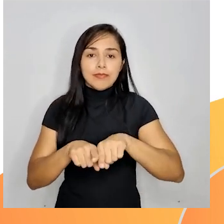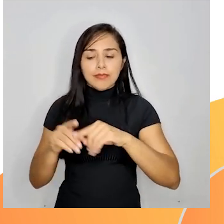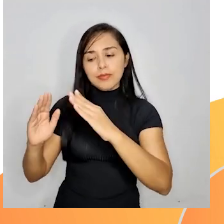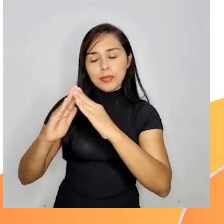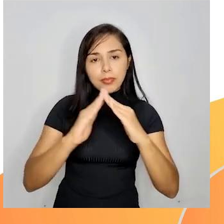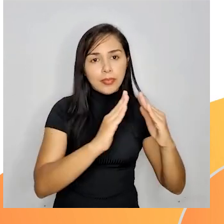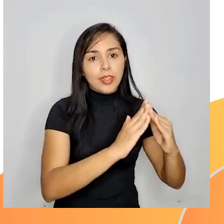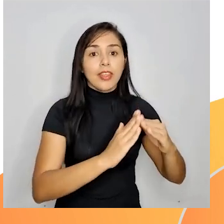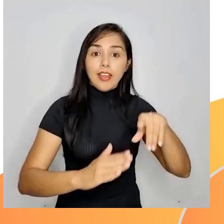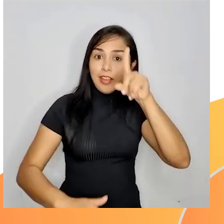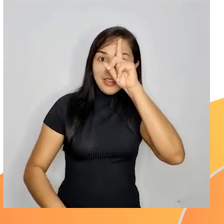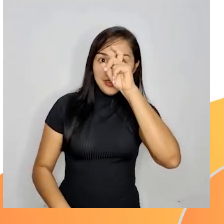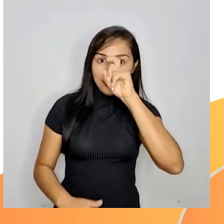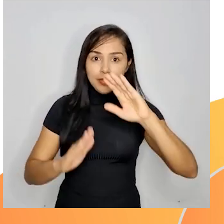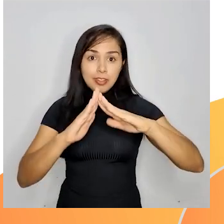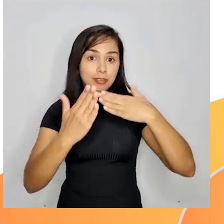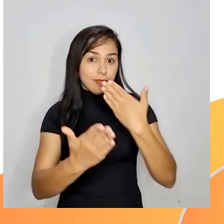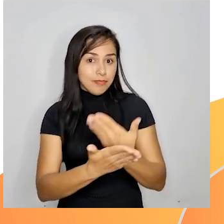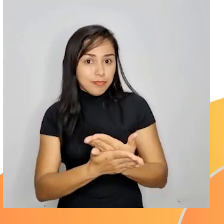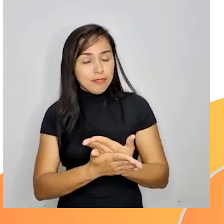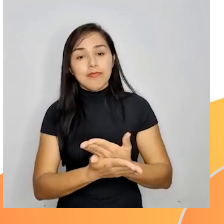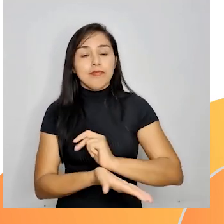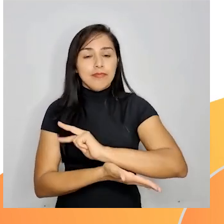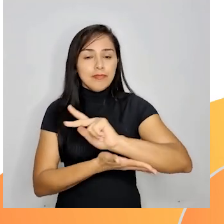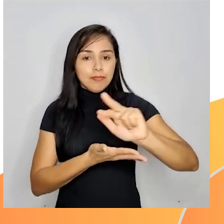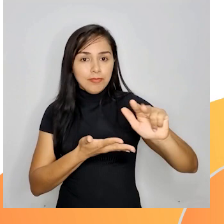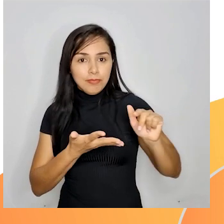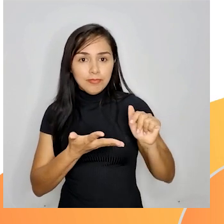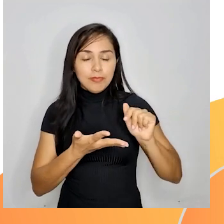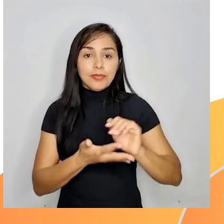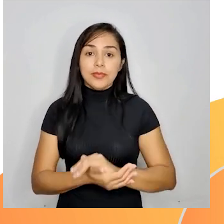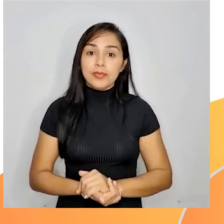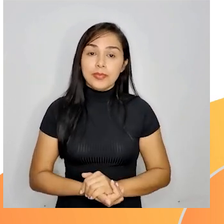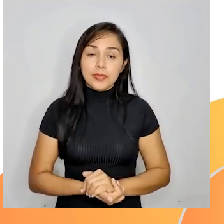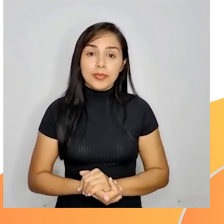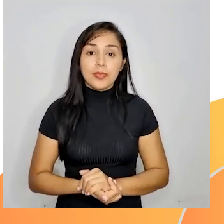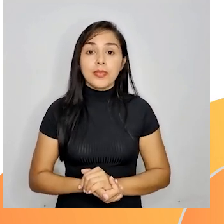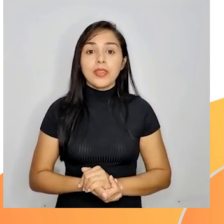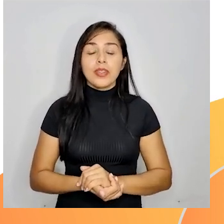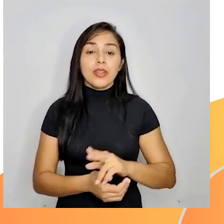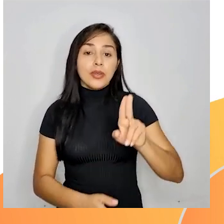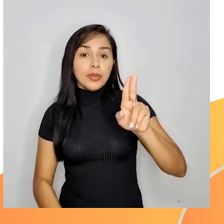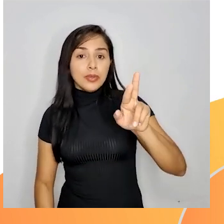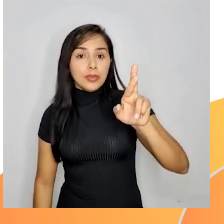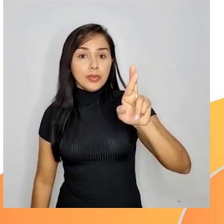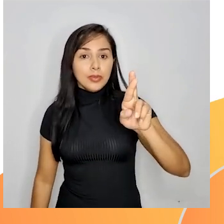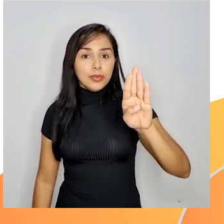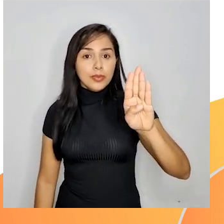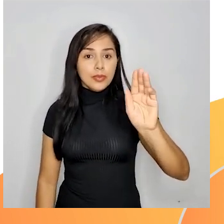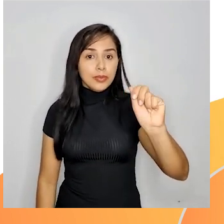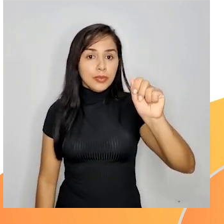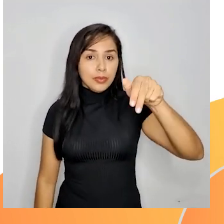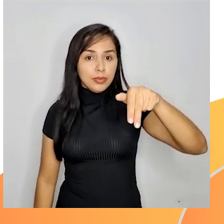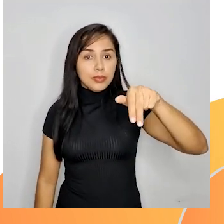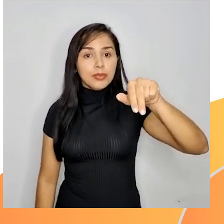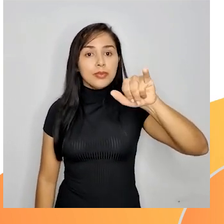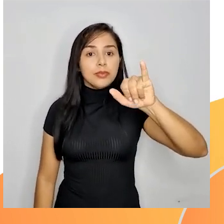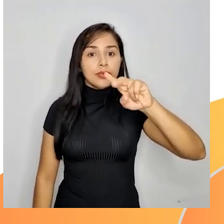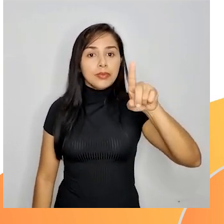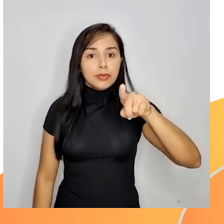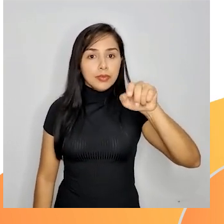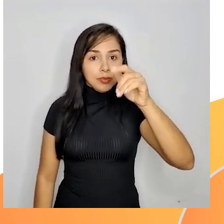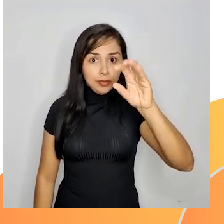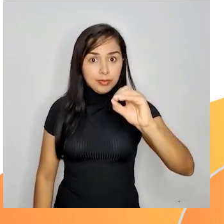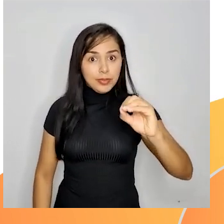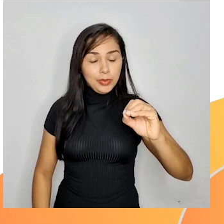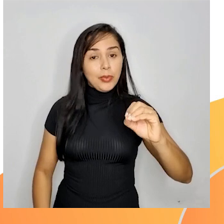hospitais, as escolas, entre outros. E a urbanização, ela ocorre quando a quantidade de